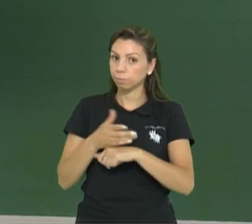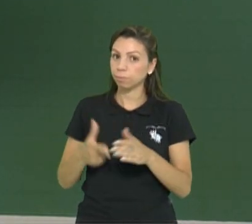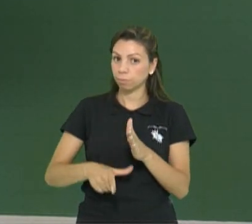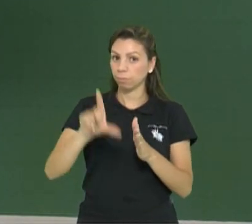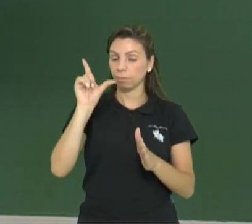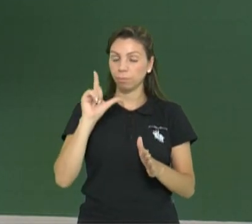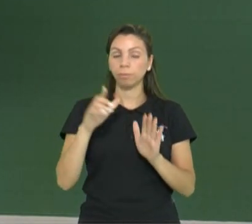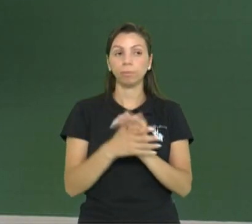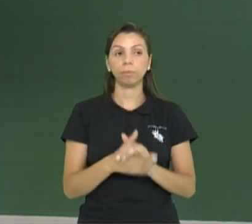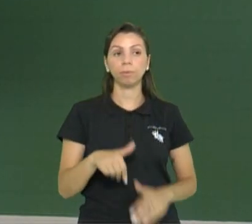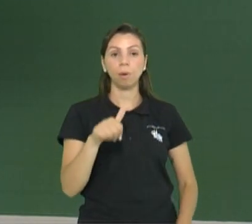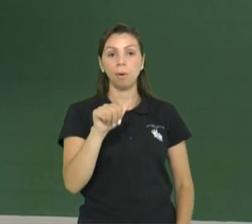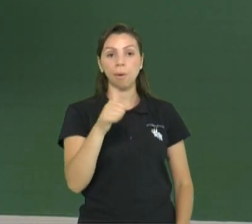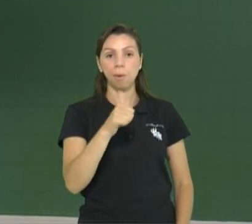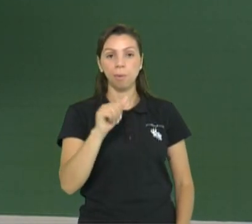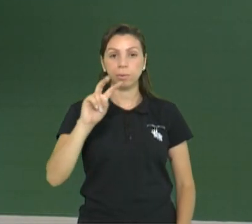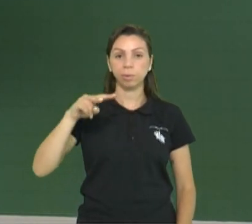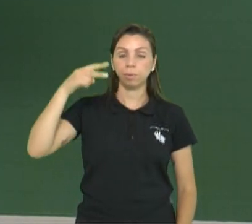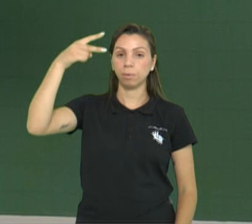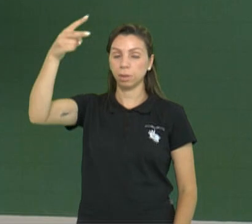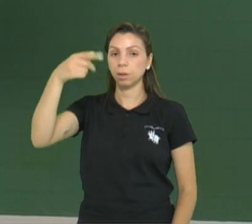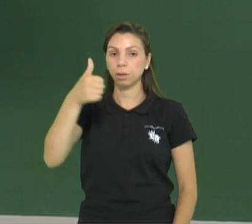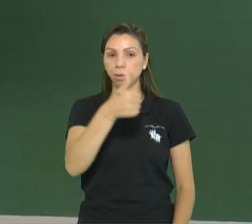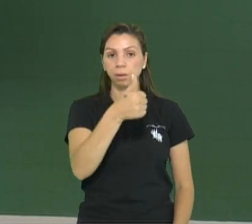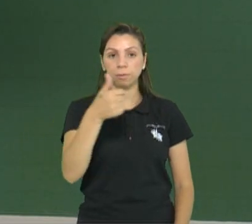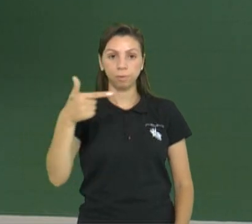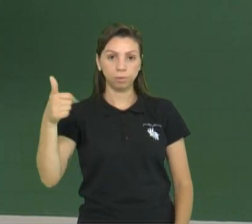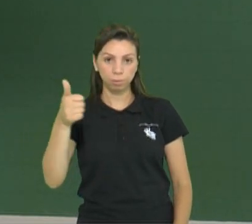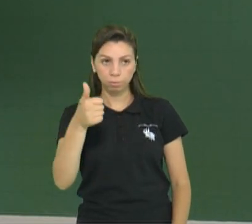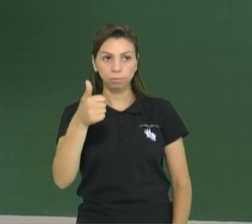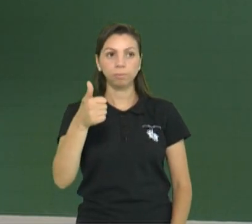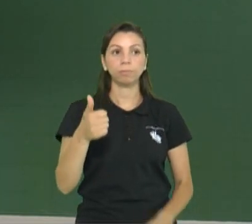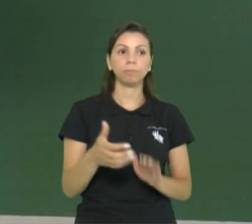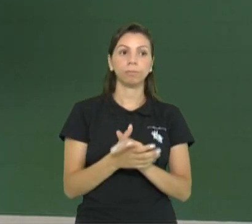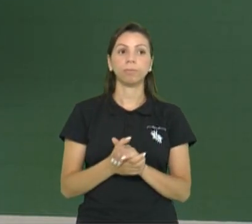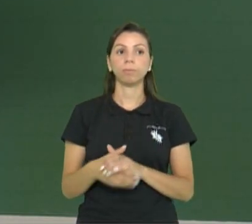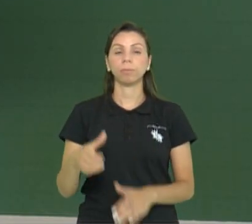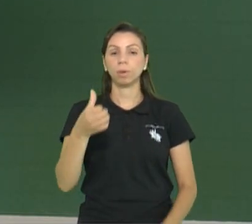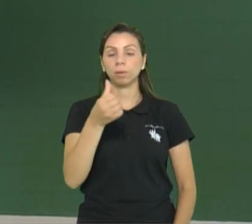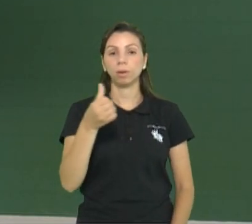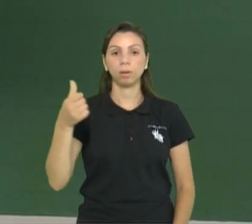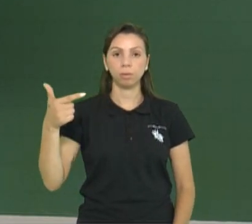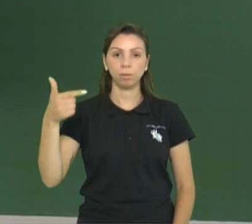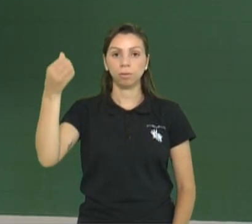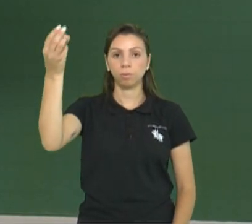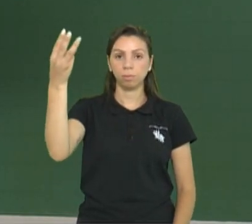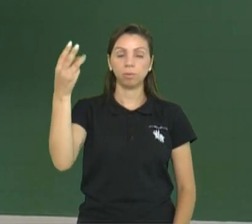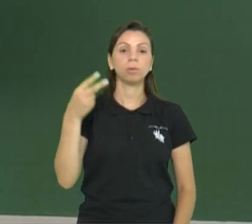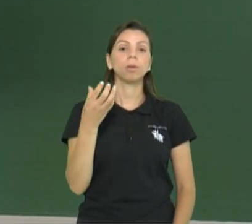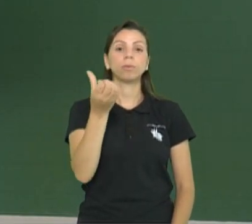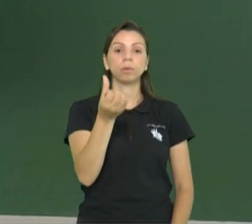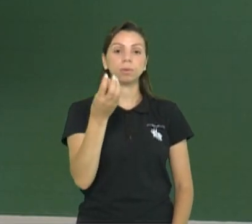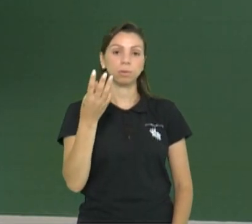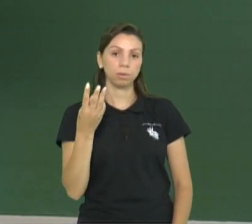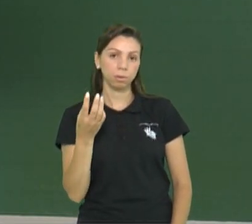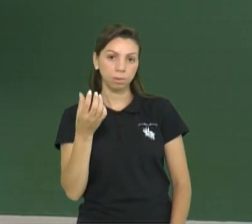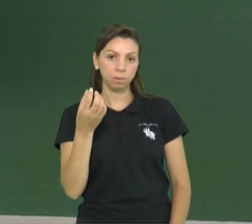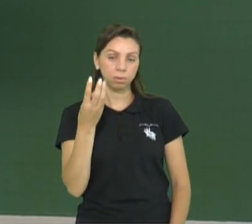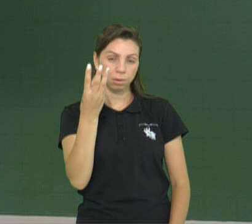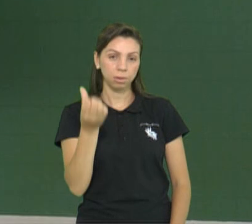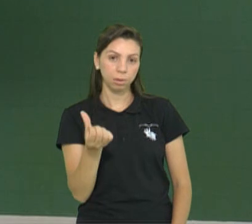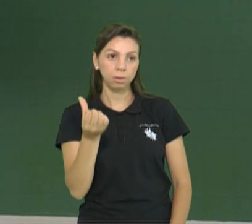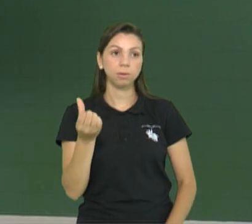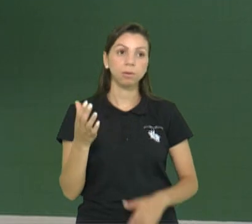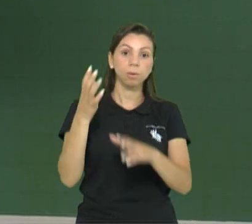11 ao quadrado, 121, 11 vezes 6, 66, e 6 ao quadrado, 36. Somando os